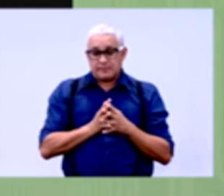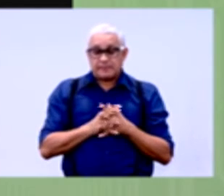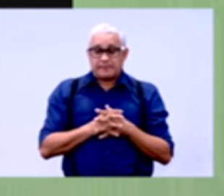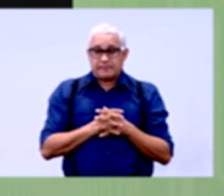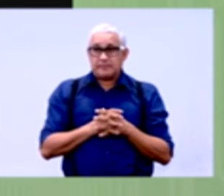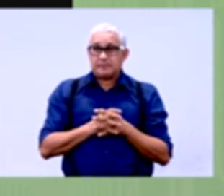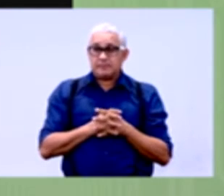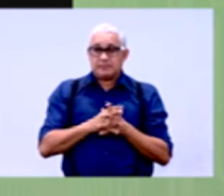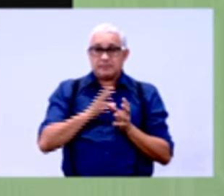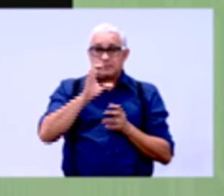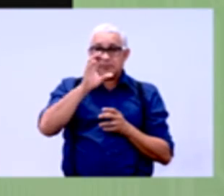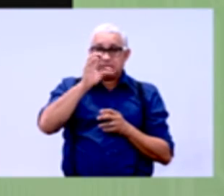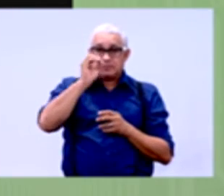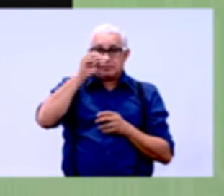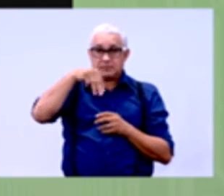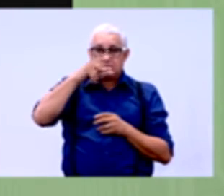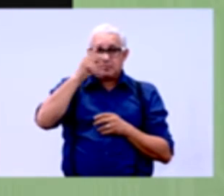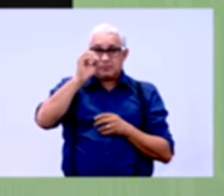aqui o componente,